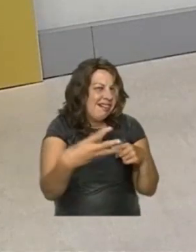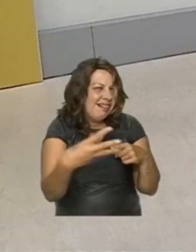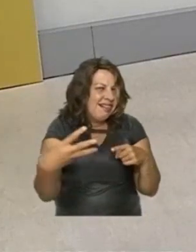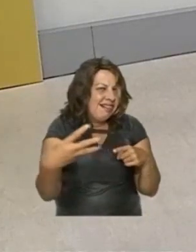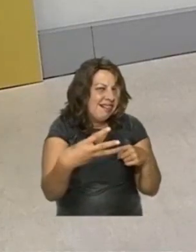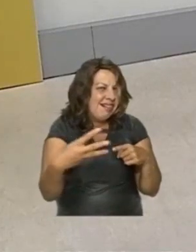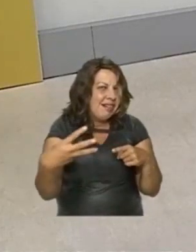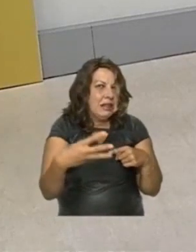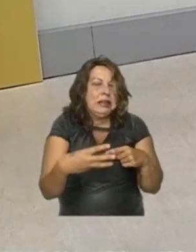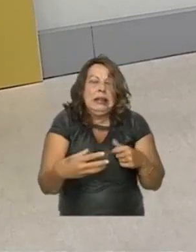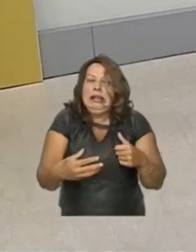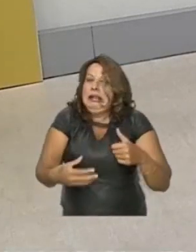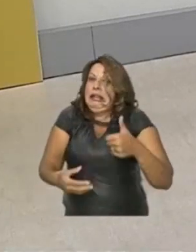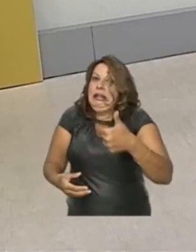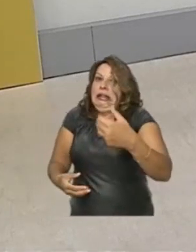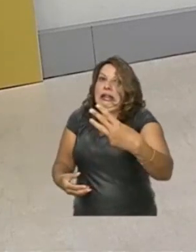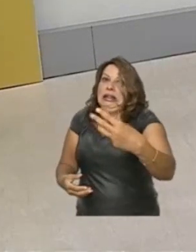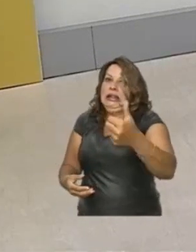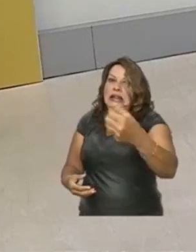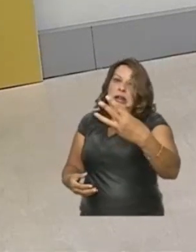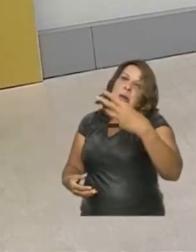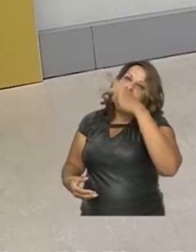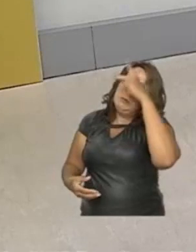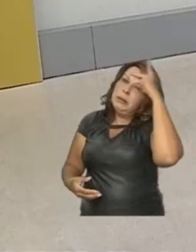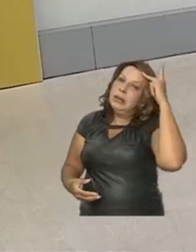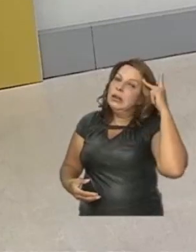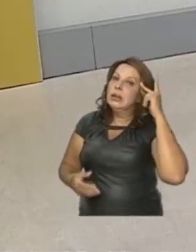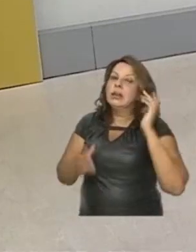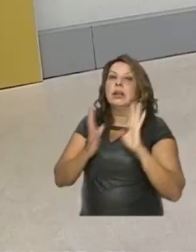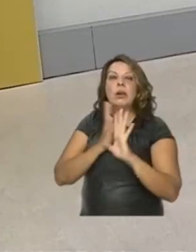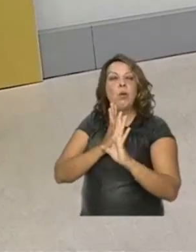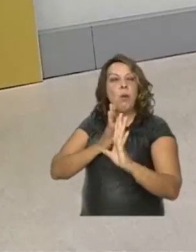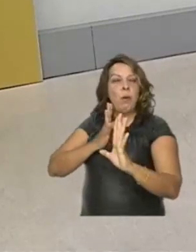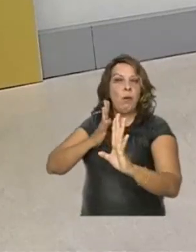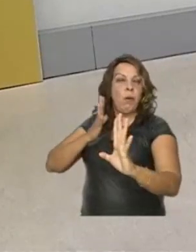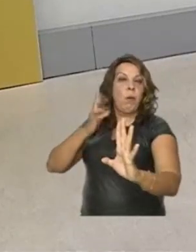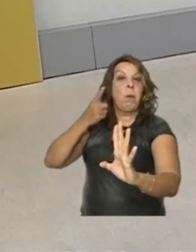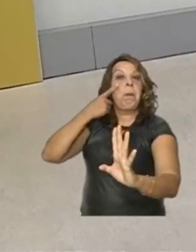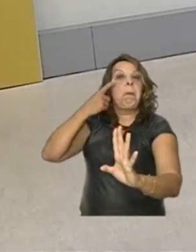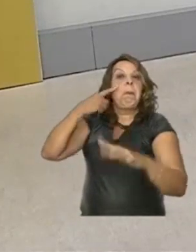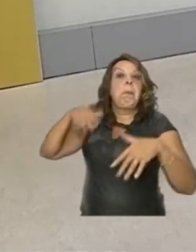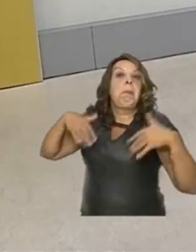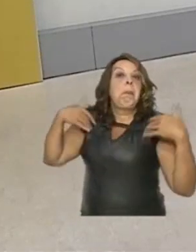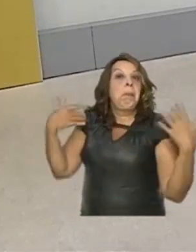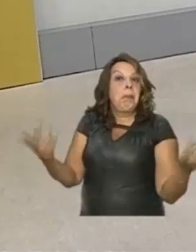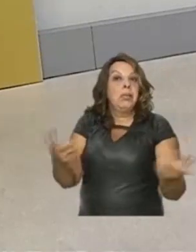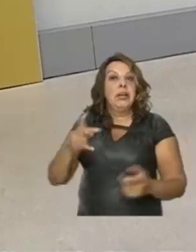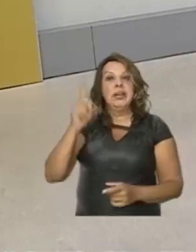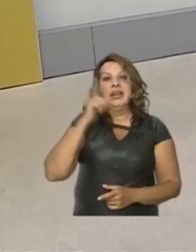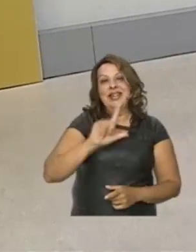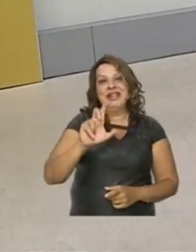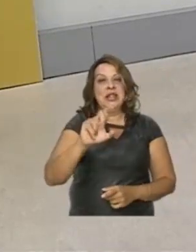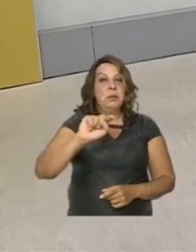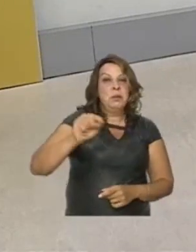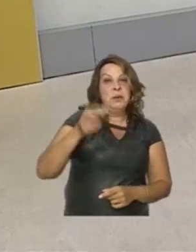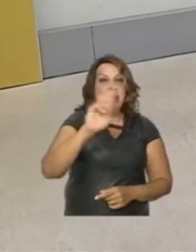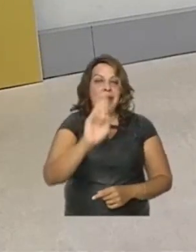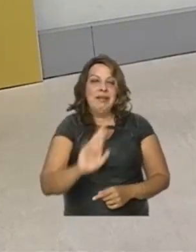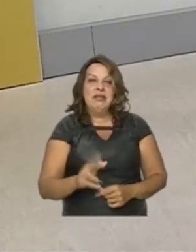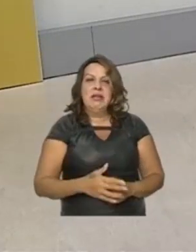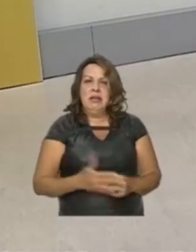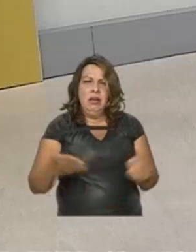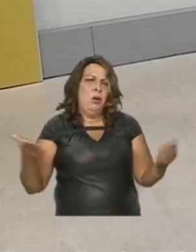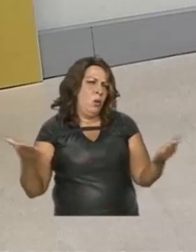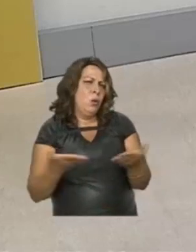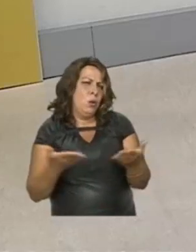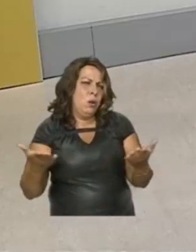33! 13 títulos que na disputa, isso? Só aumenta a expectativa de ver quem é que vai levar R$5.000 pra casa! Será